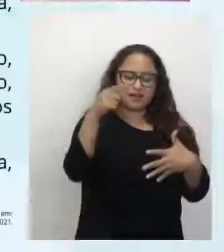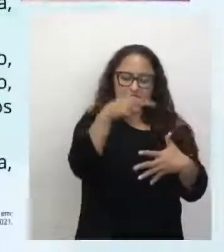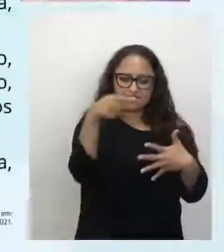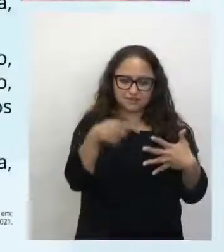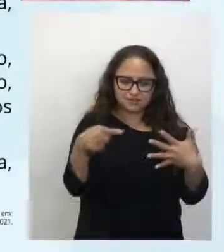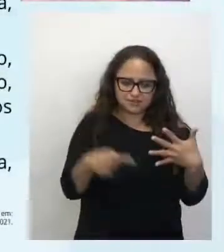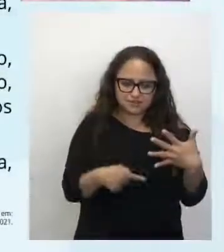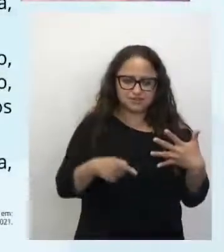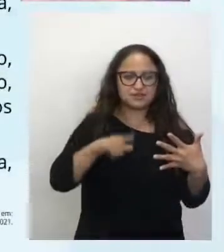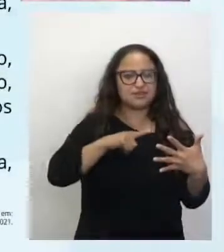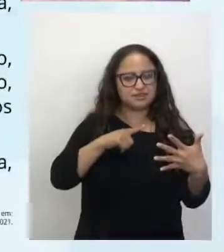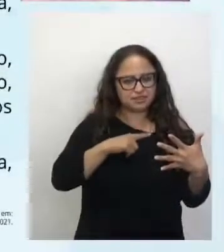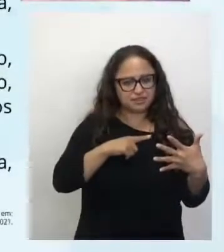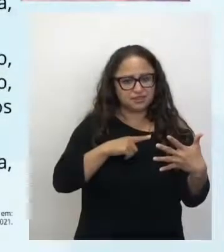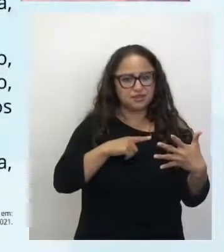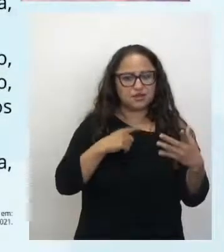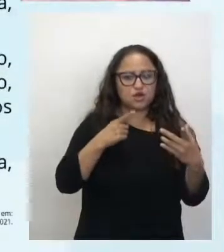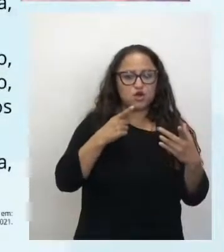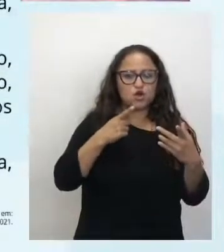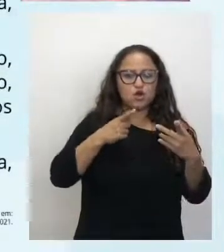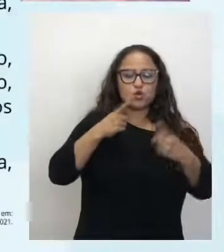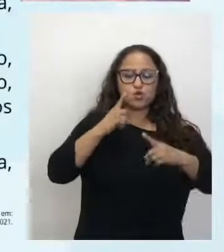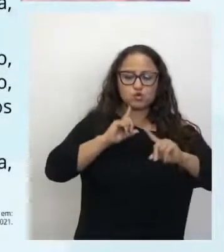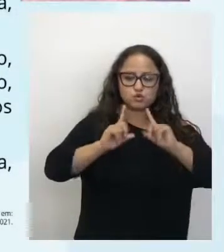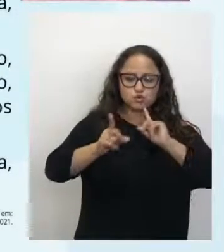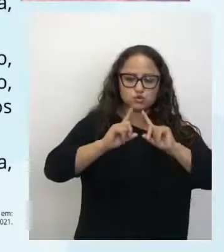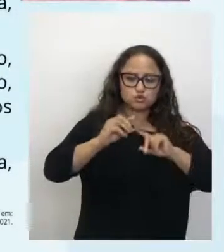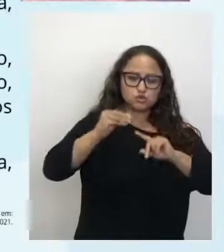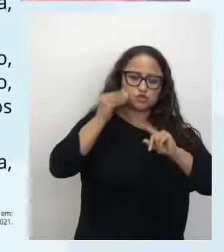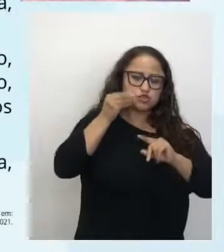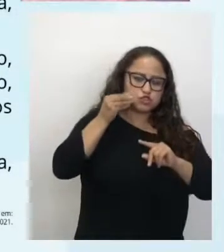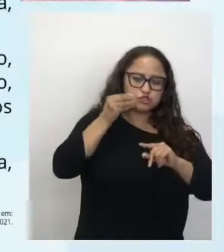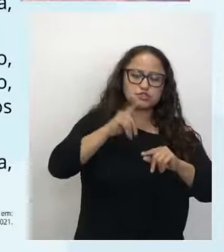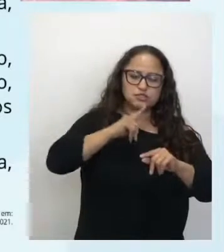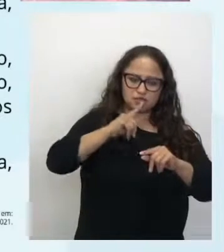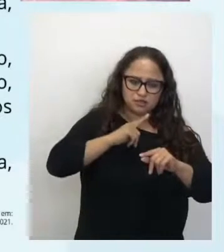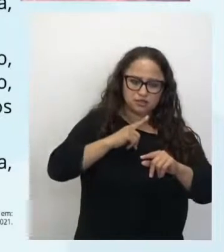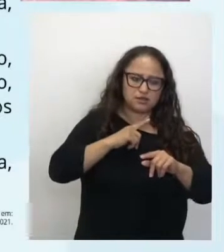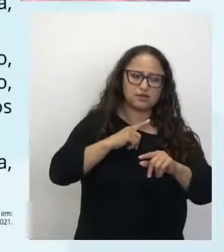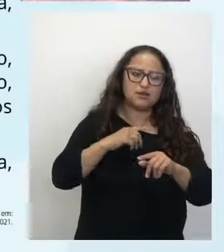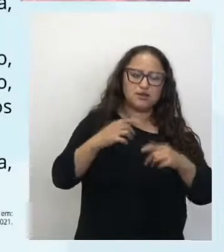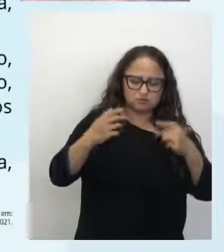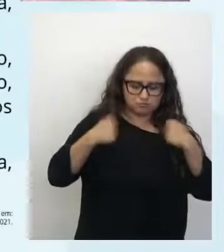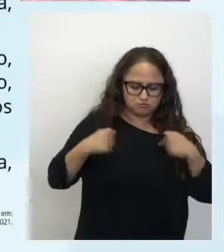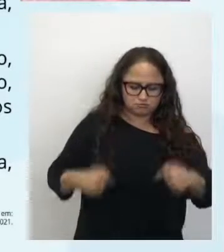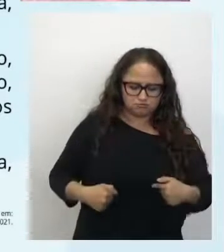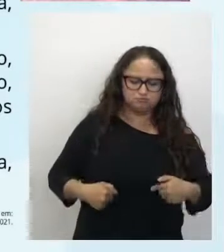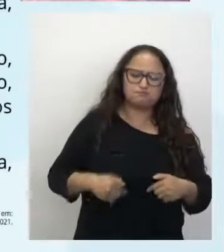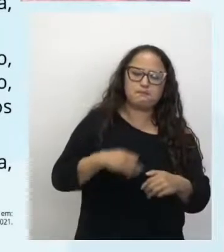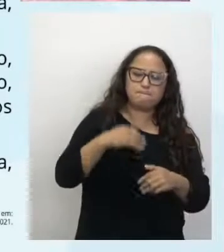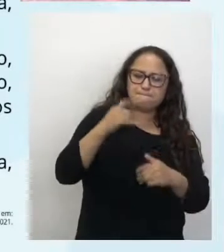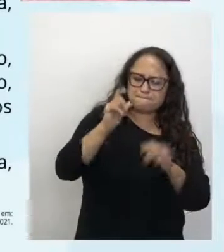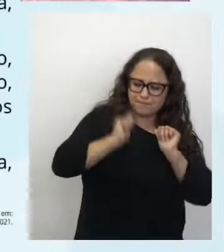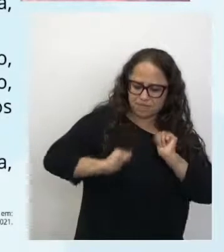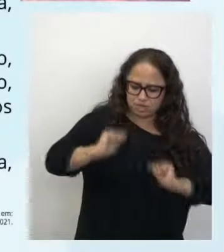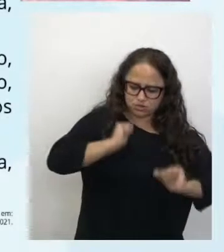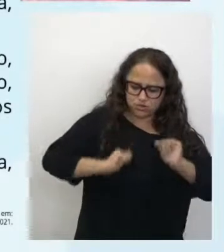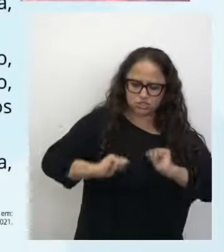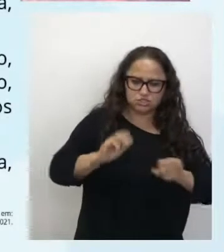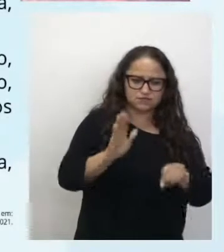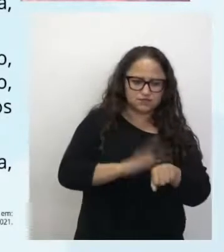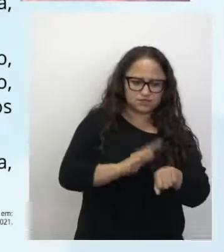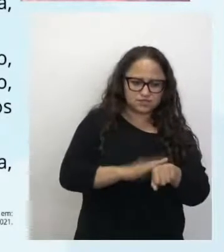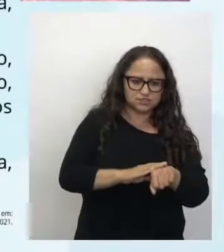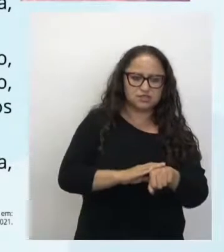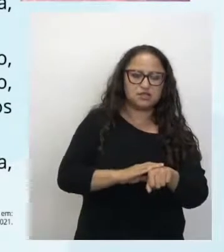como elementos técnicos, os diálogos, né, no caso do texto dramático, né, a construção da personagem, a interpretação, a